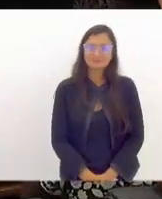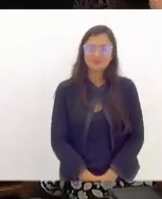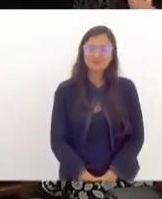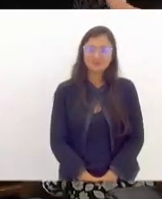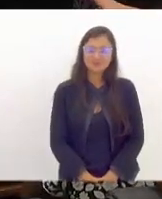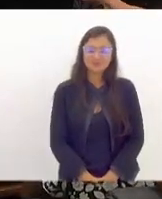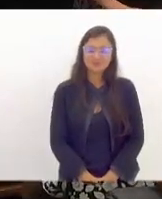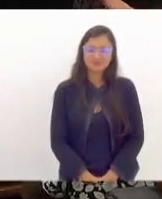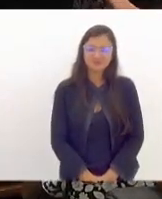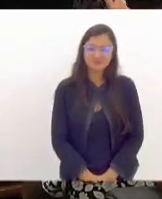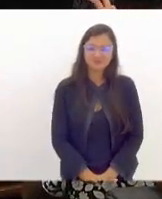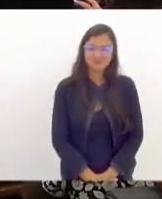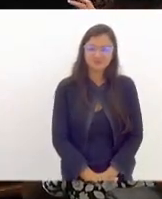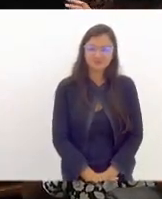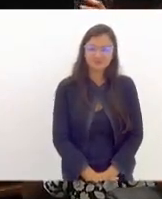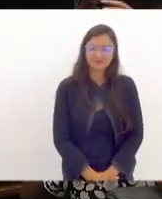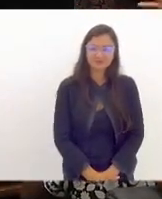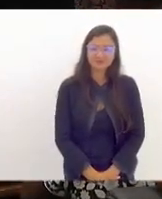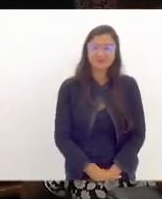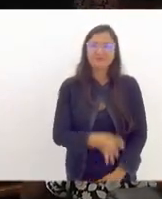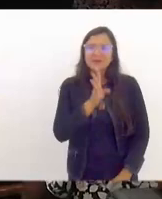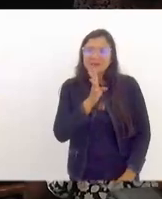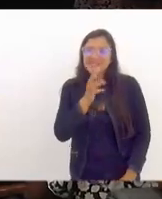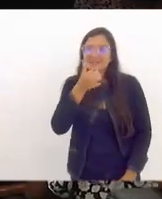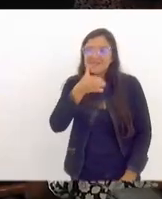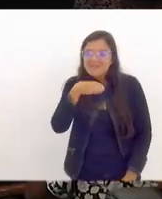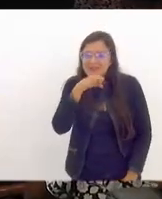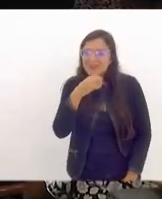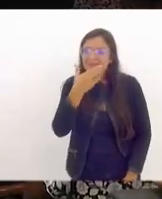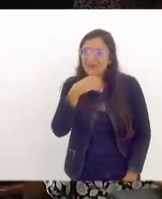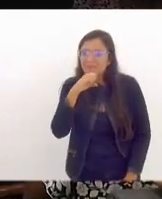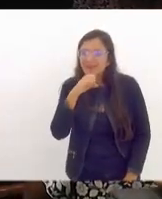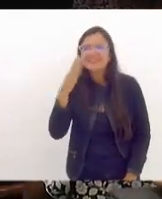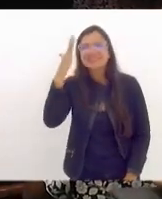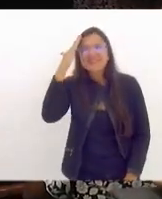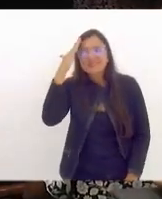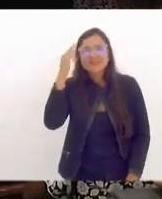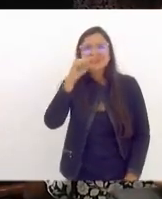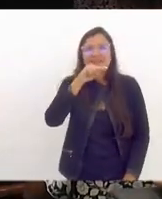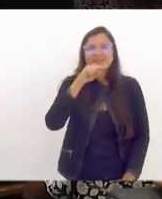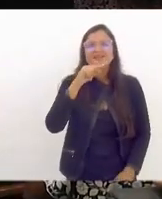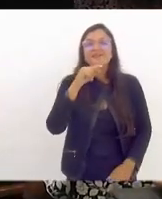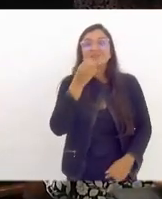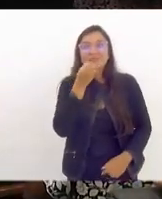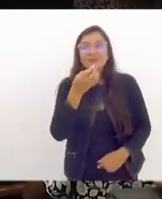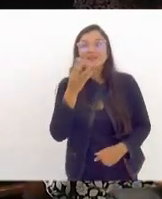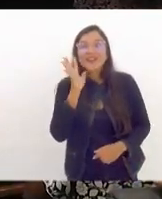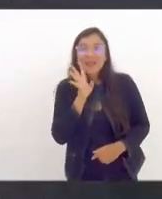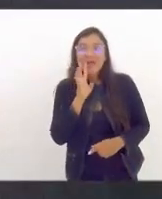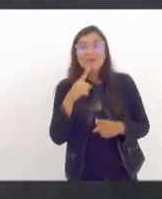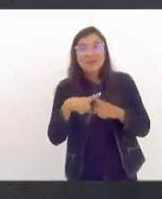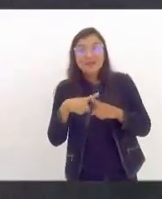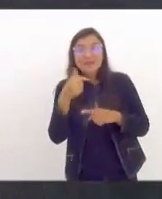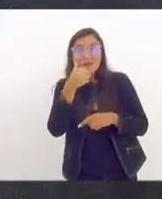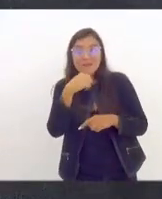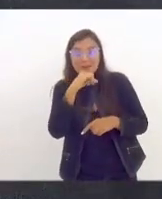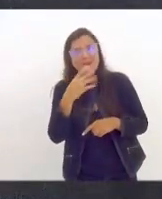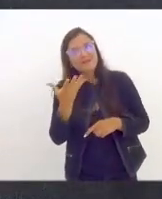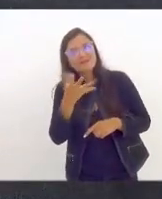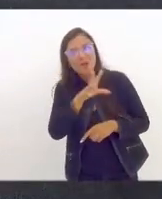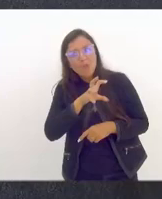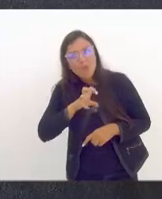as mãe e pai a gente fica a gente entende da onde vem as coisas e gente